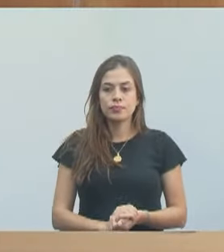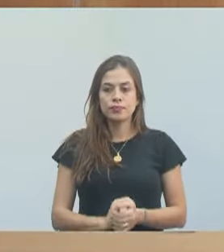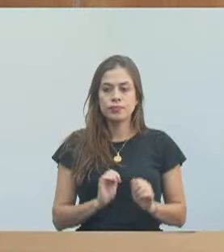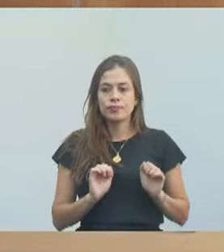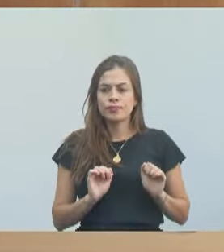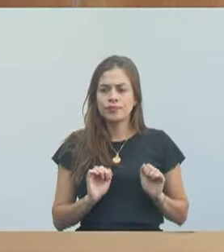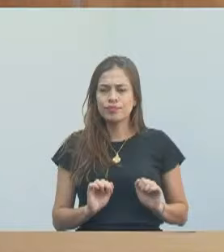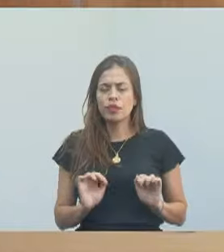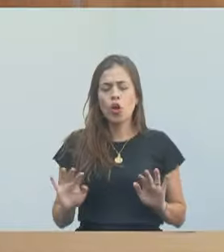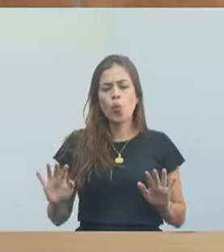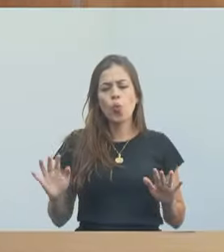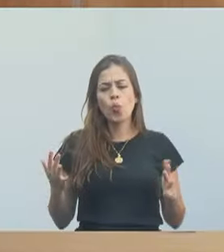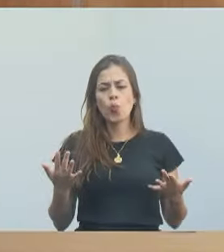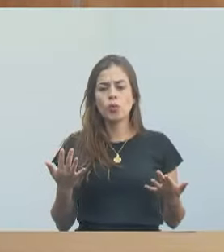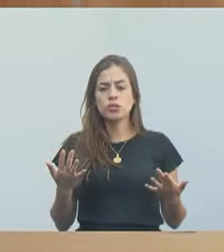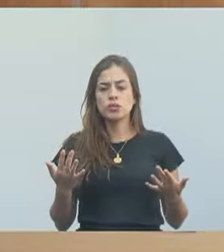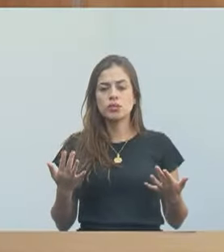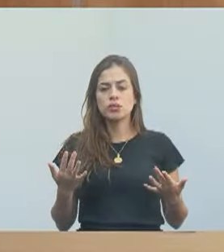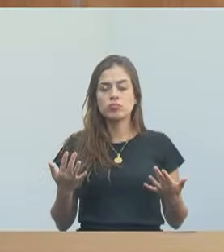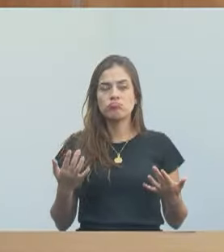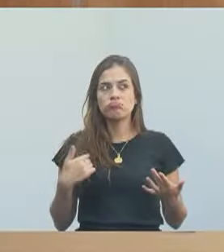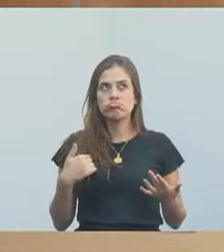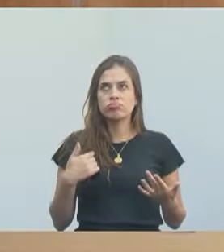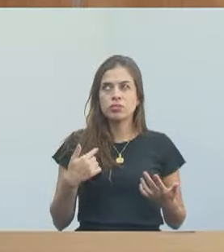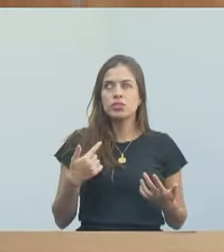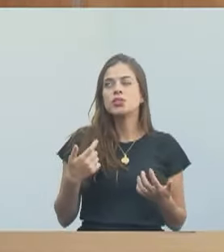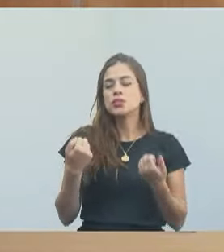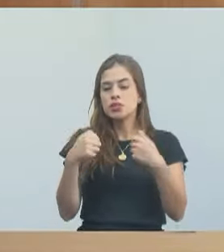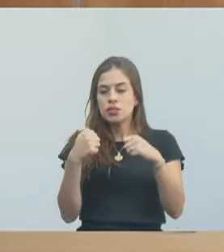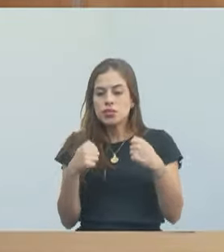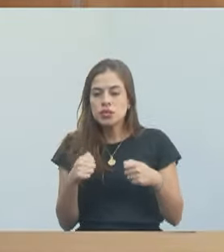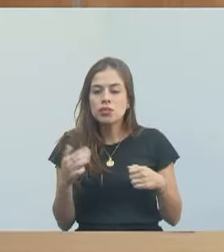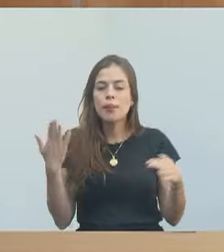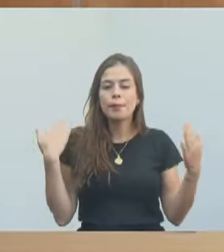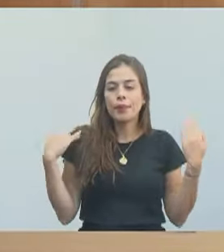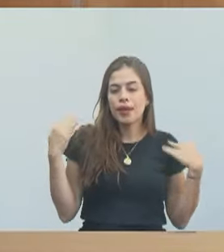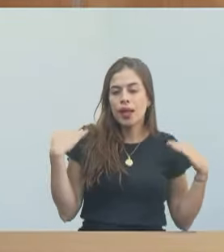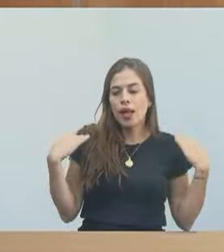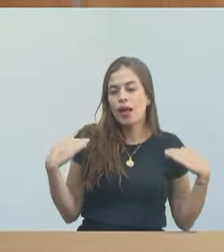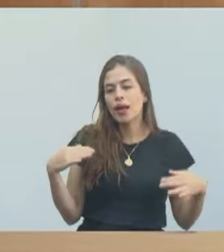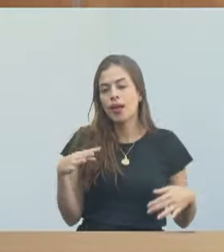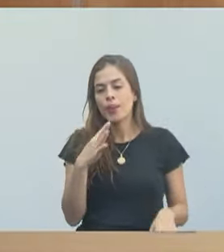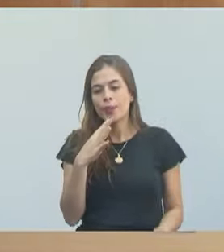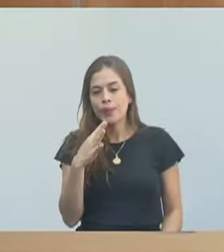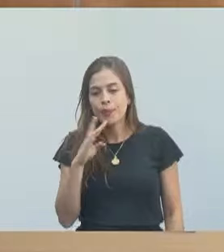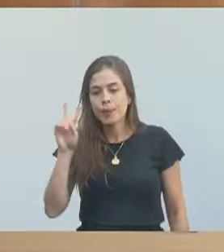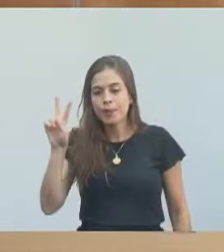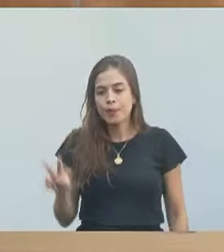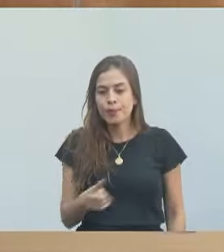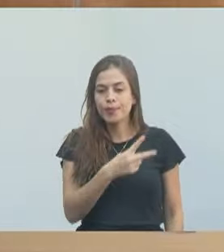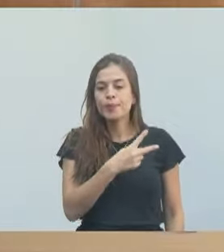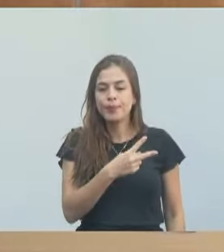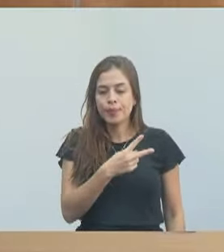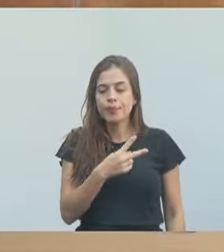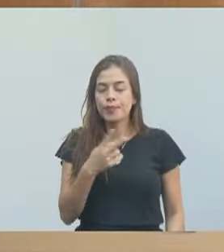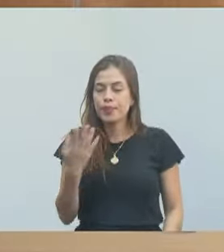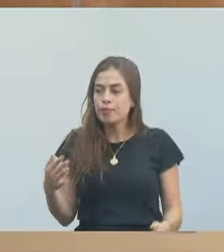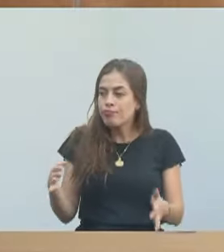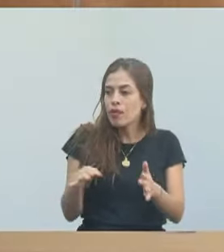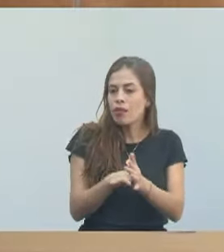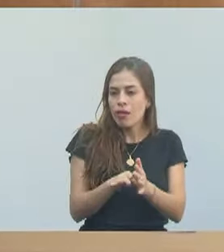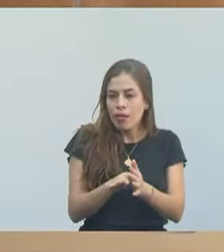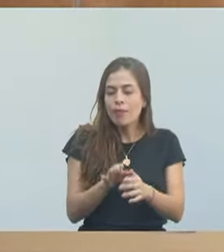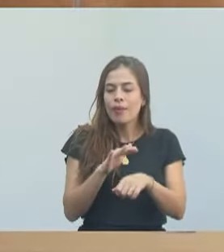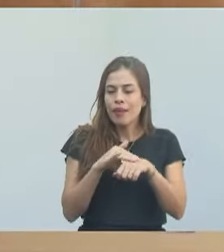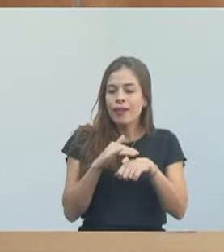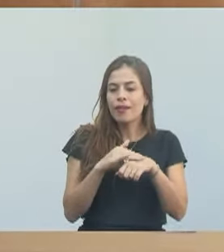valer quando você fala assim, eu preciso passear e conhecer o Vale do Paraíba. Eles vão vir com o maior carinho dizer,